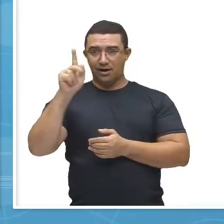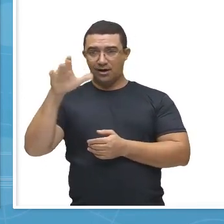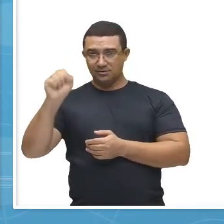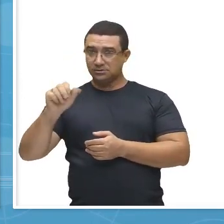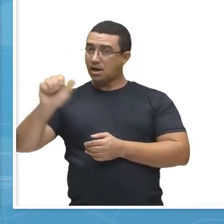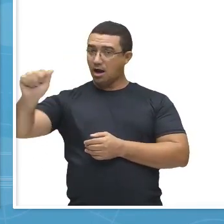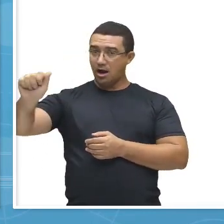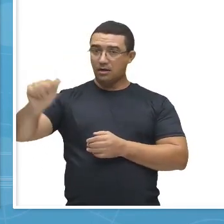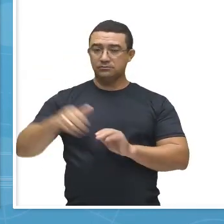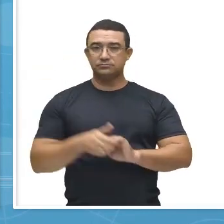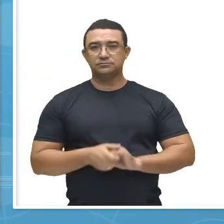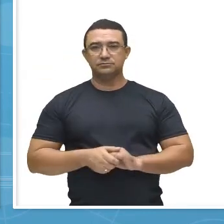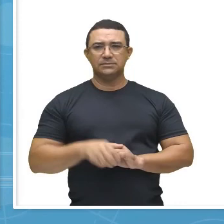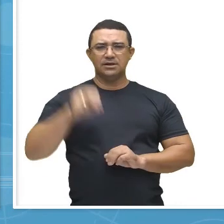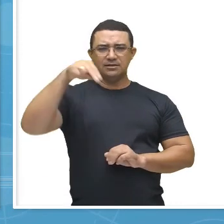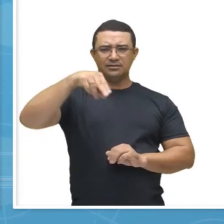Isabela,